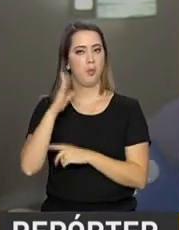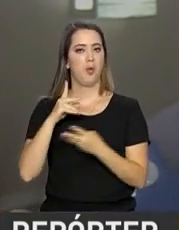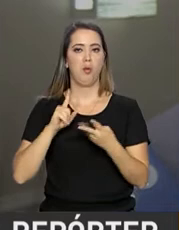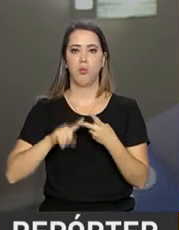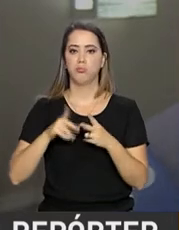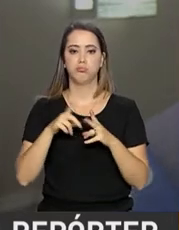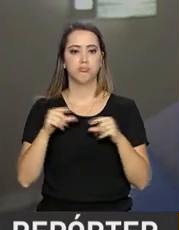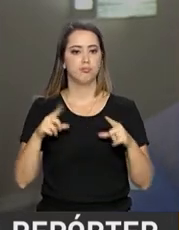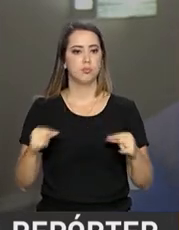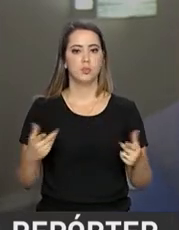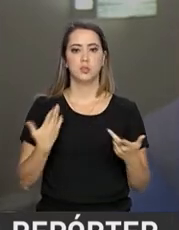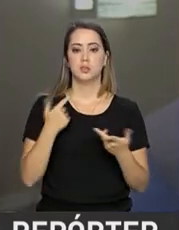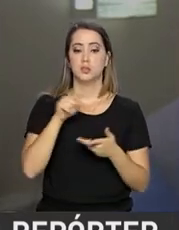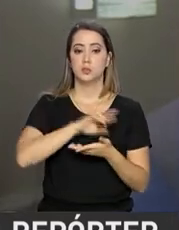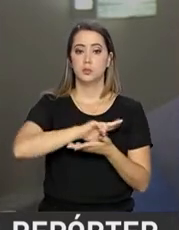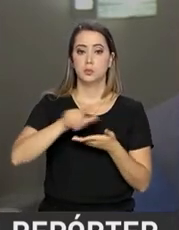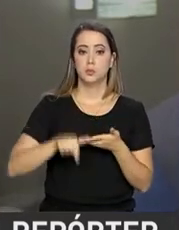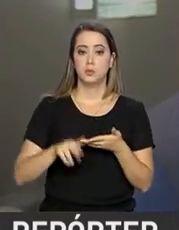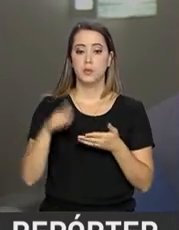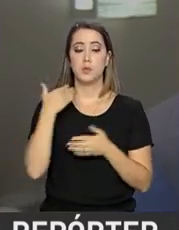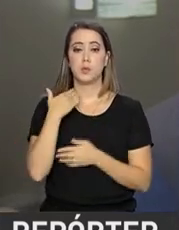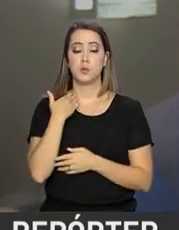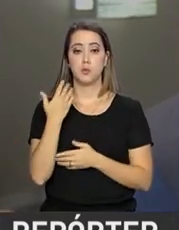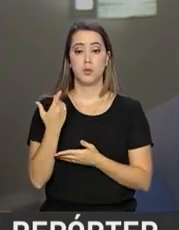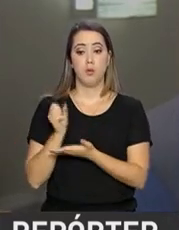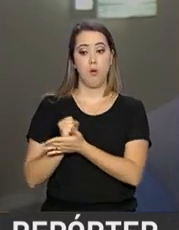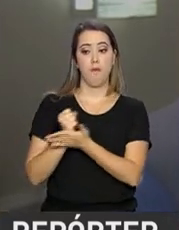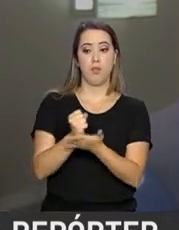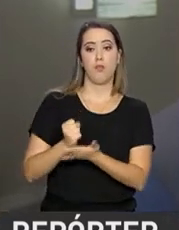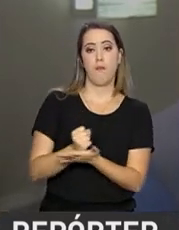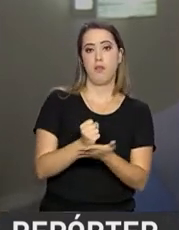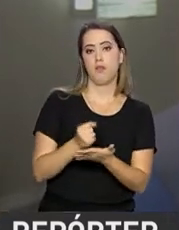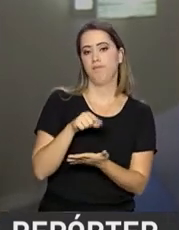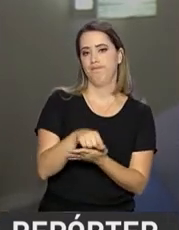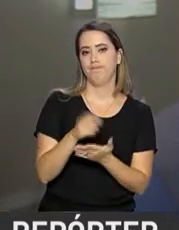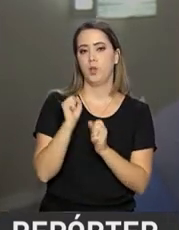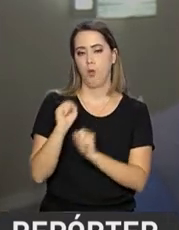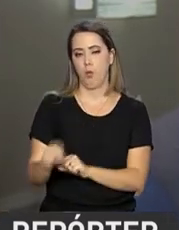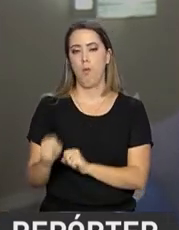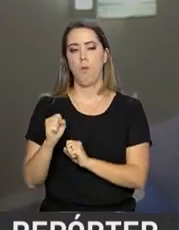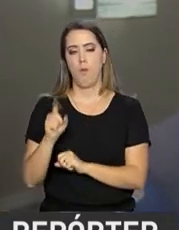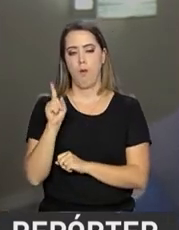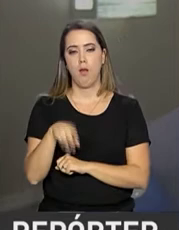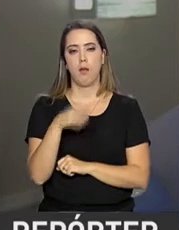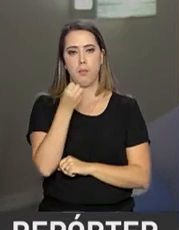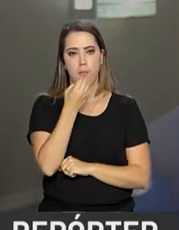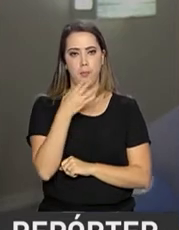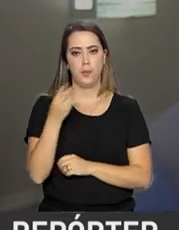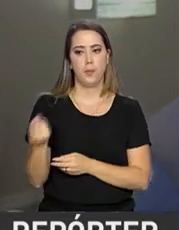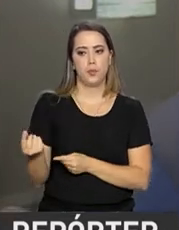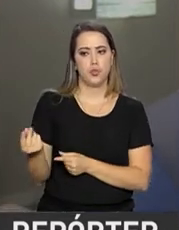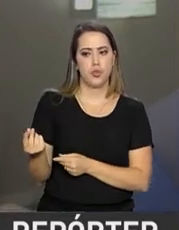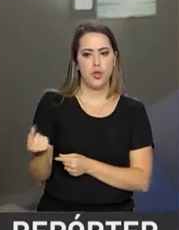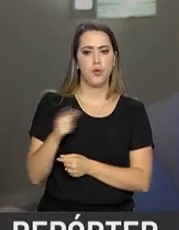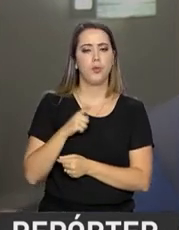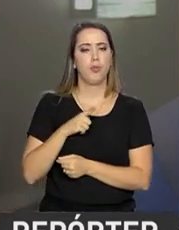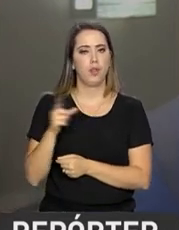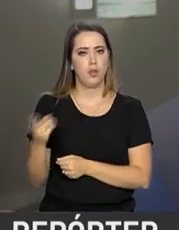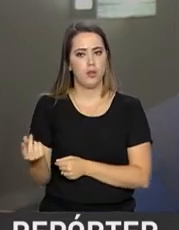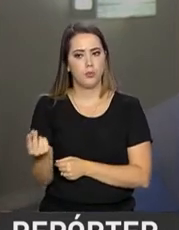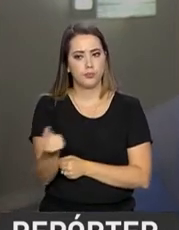até certo ponto também o fato é que existe muito recurso hoje